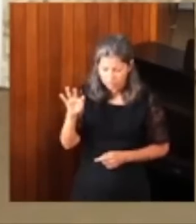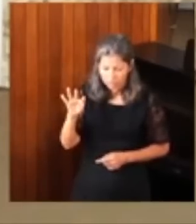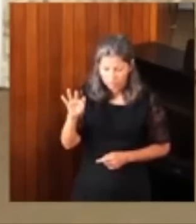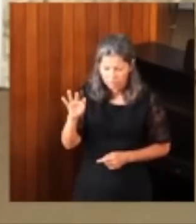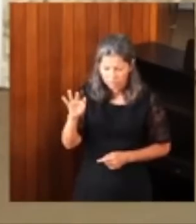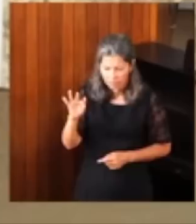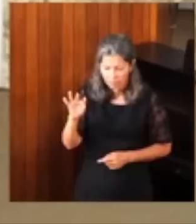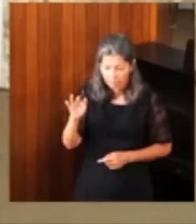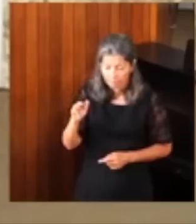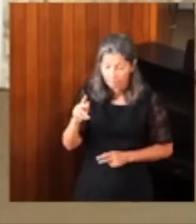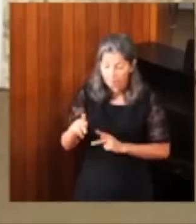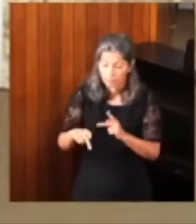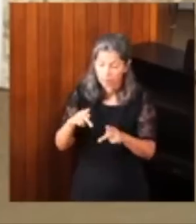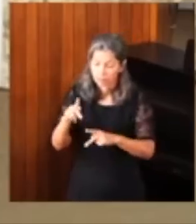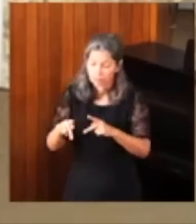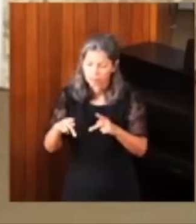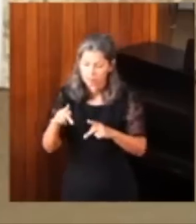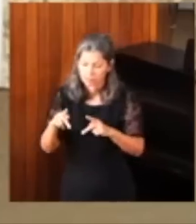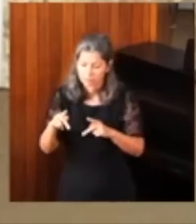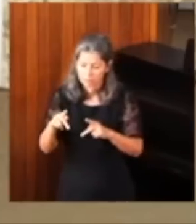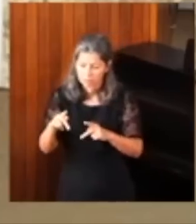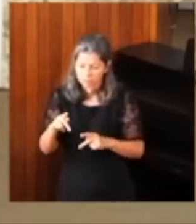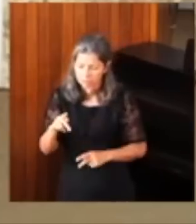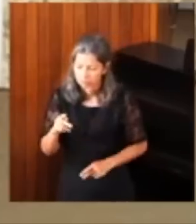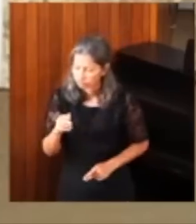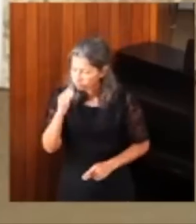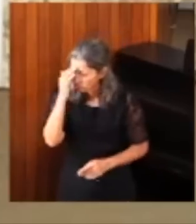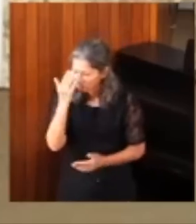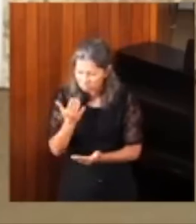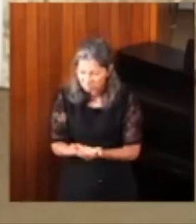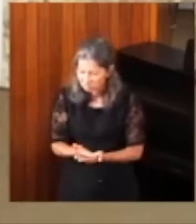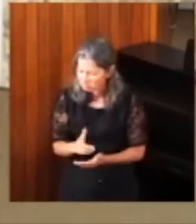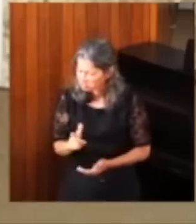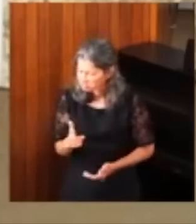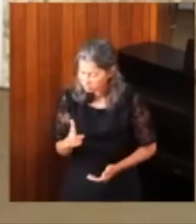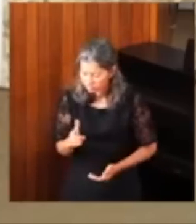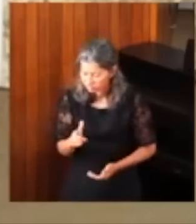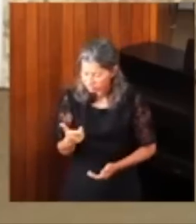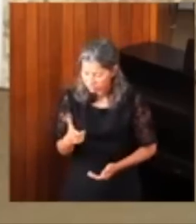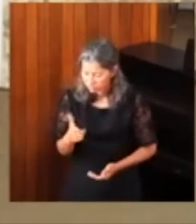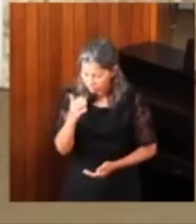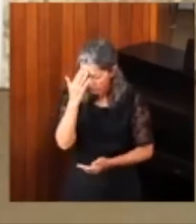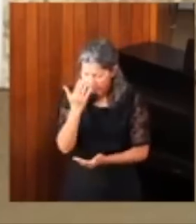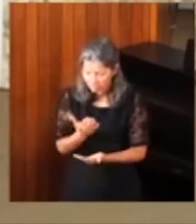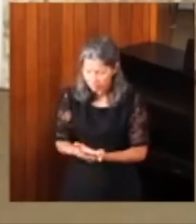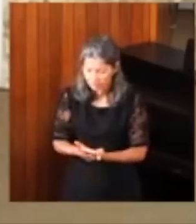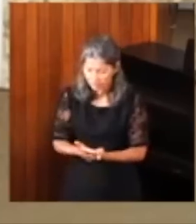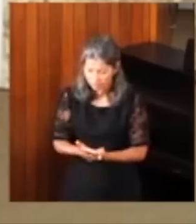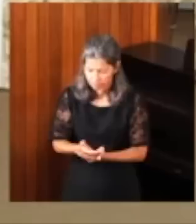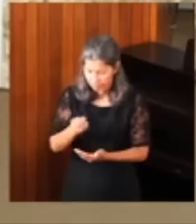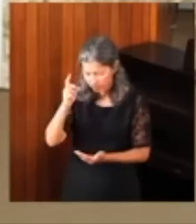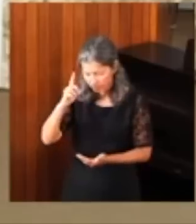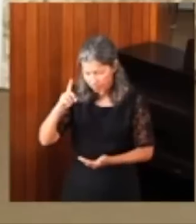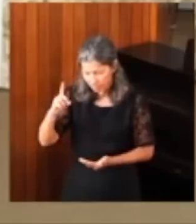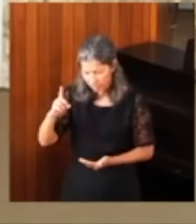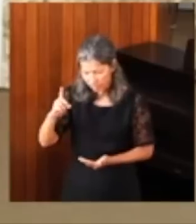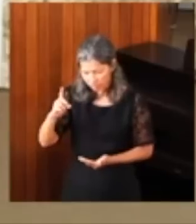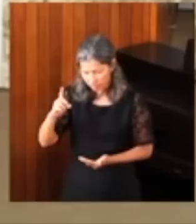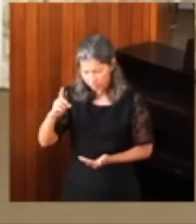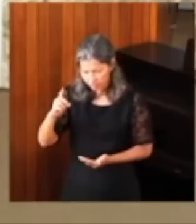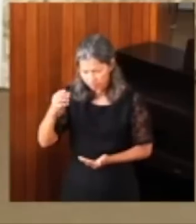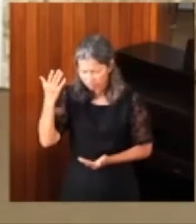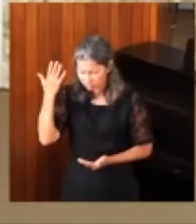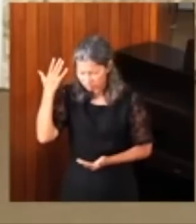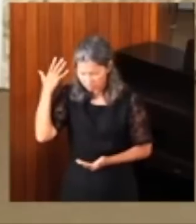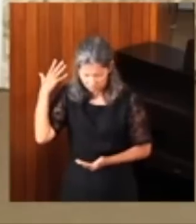Moisés, quem é esse Deus? Eu não reconheço esse Deus. A mesma atitude. E Sodoma, por quê? Foi um momento de muita